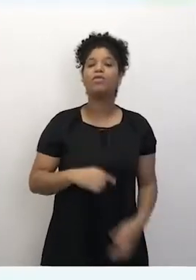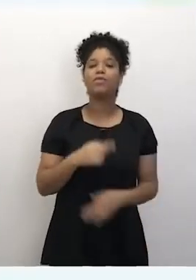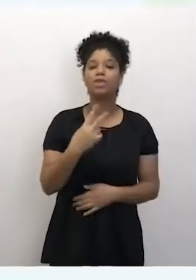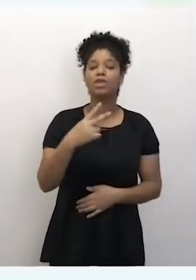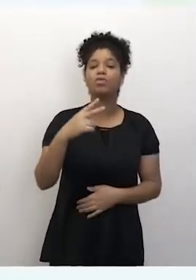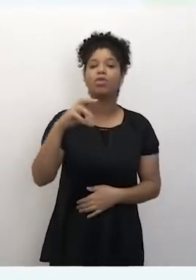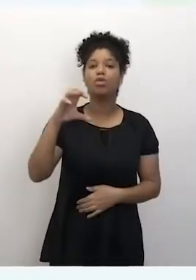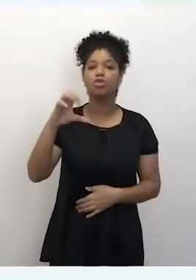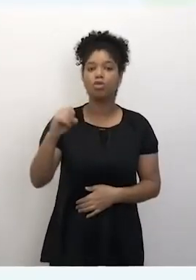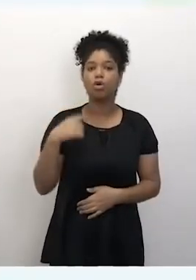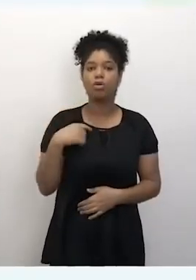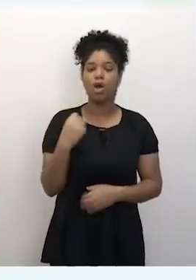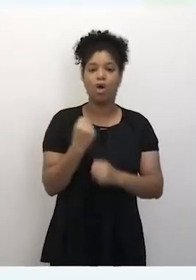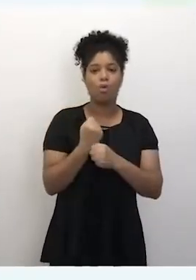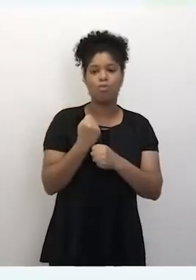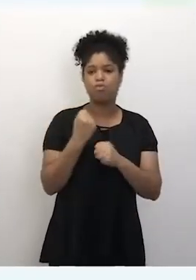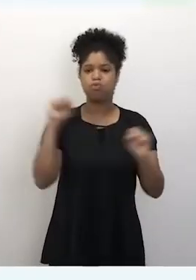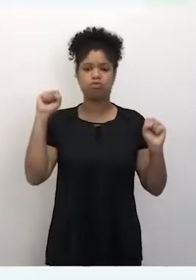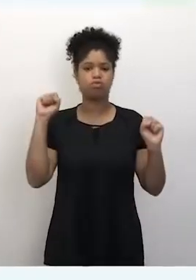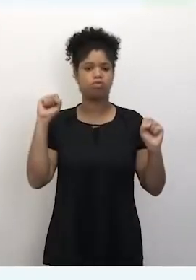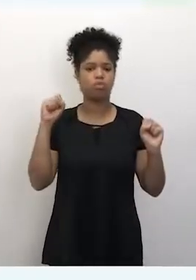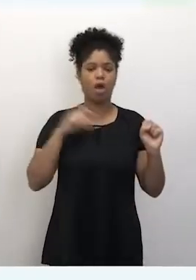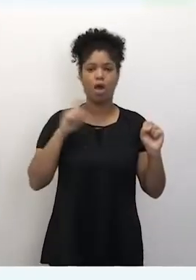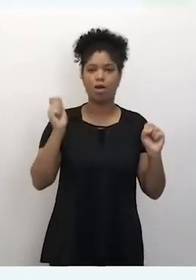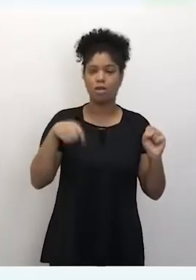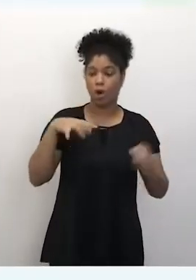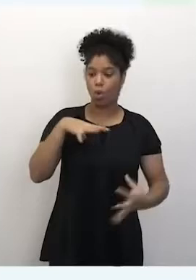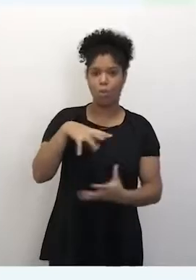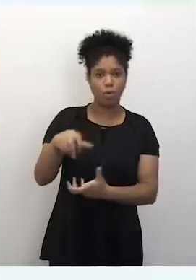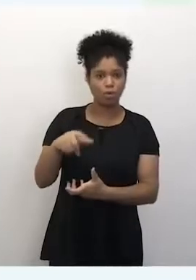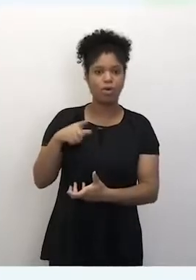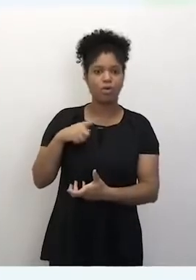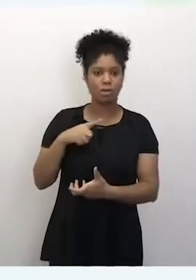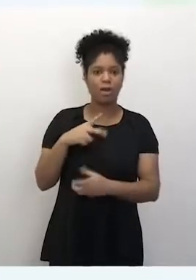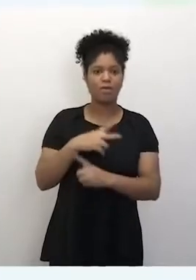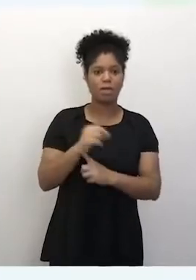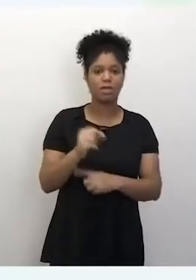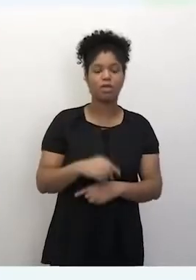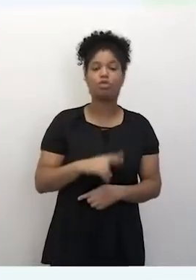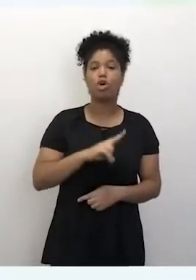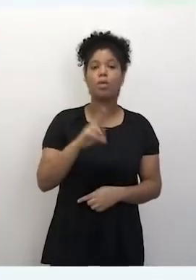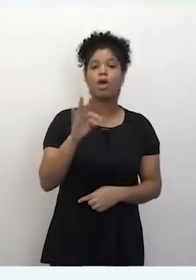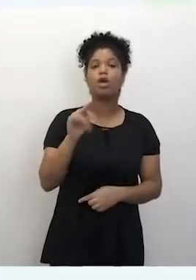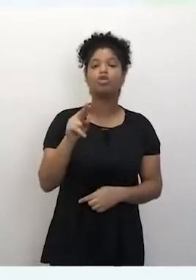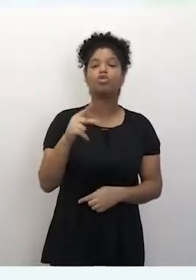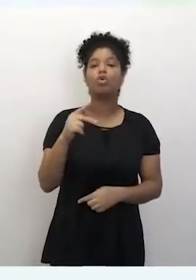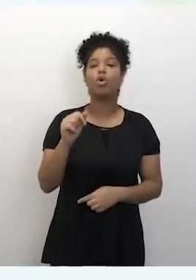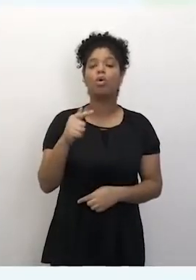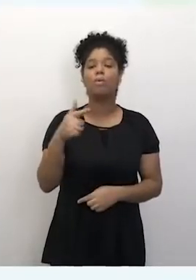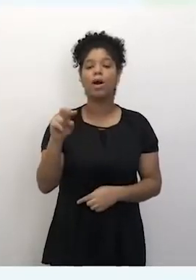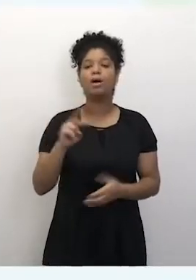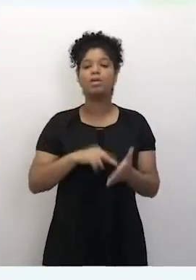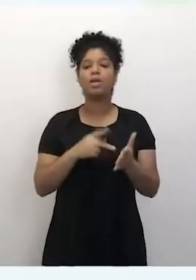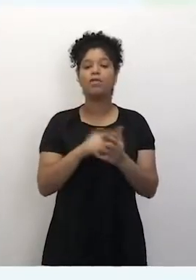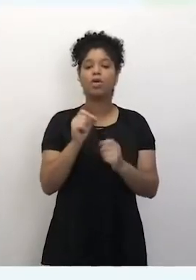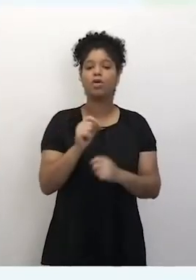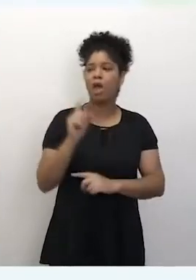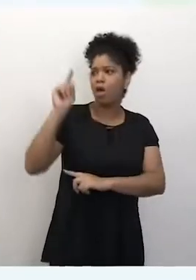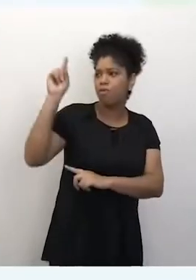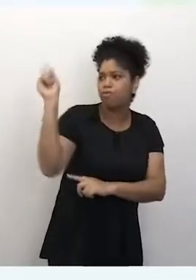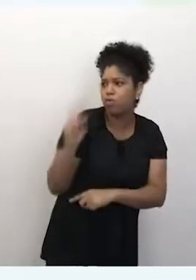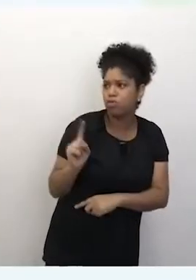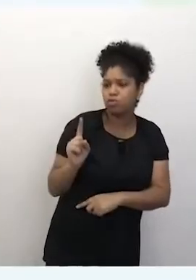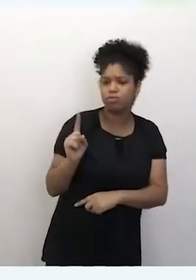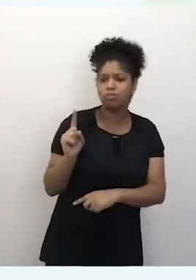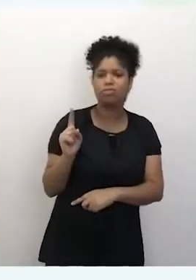maior capacidade de processamento do mundo. Tupã, do Tupi-Guarani, na língua tupi, significa trovão.